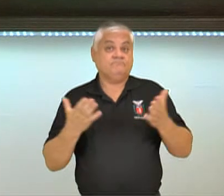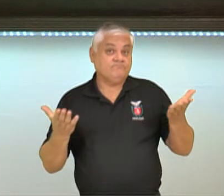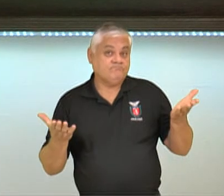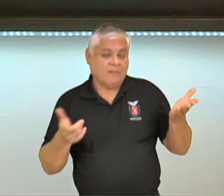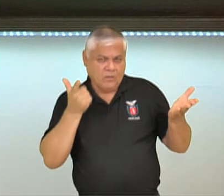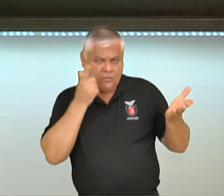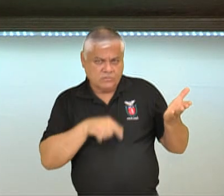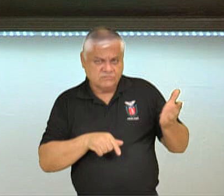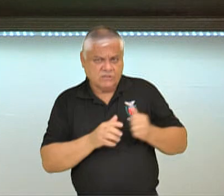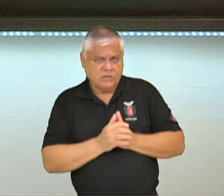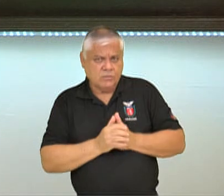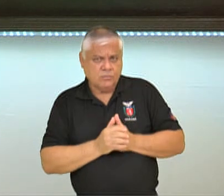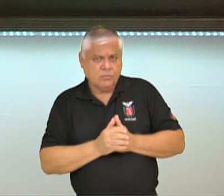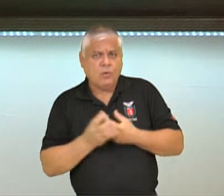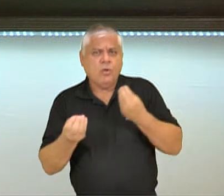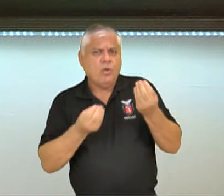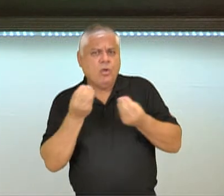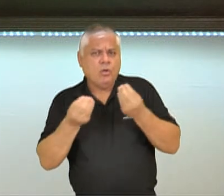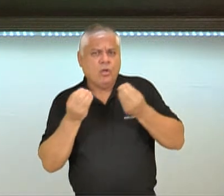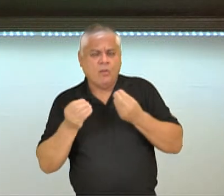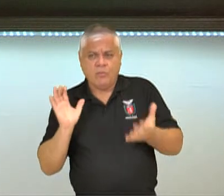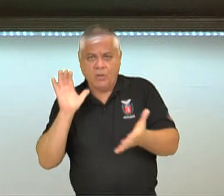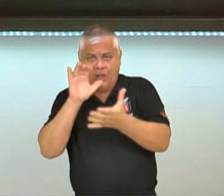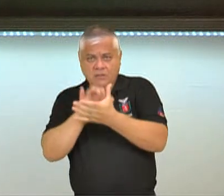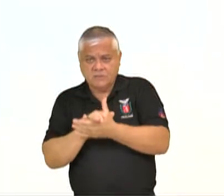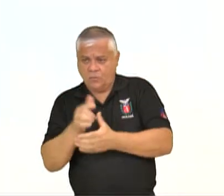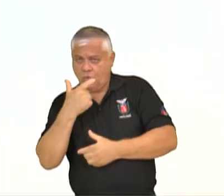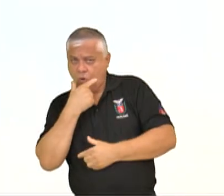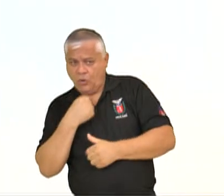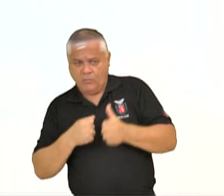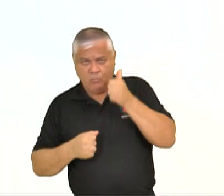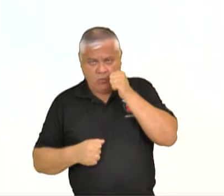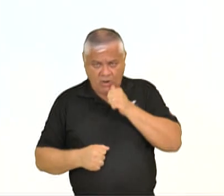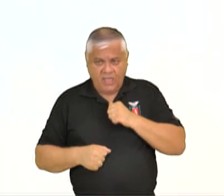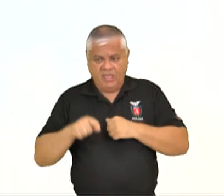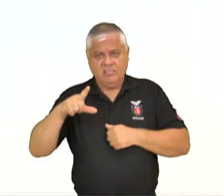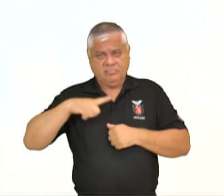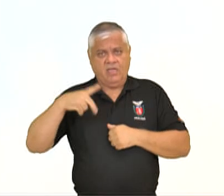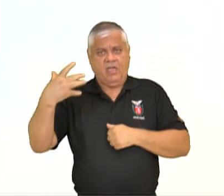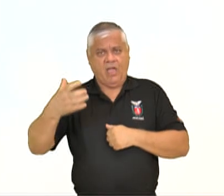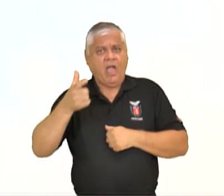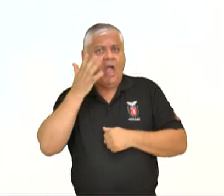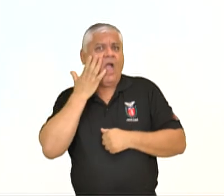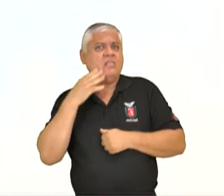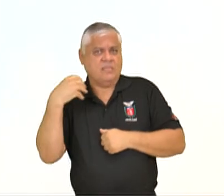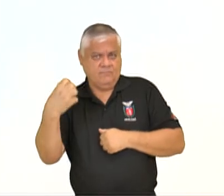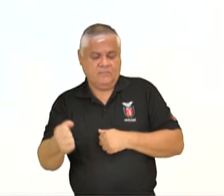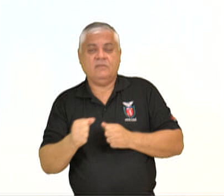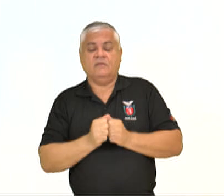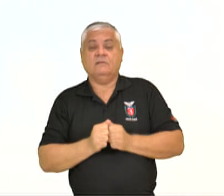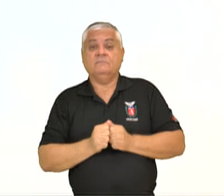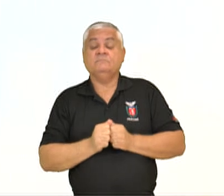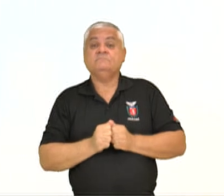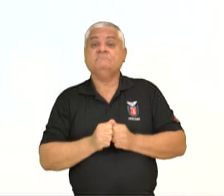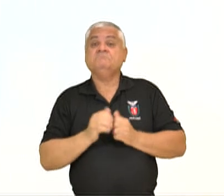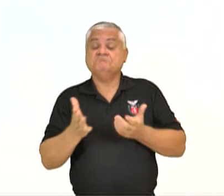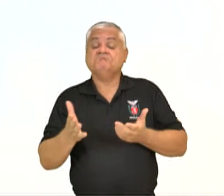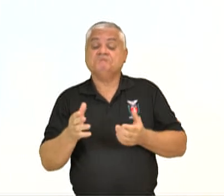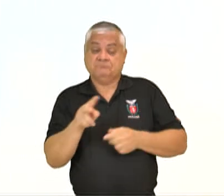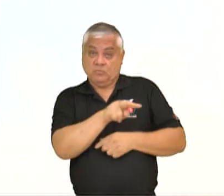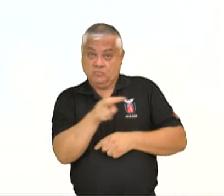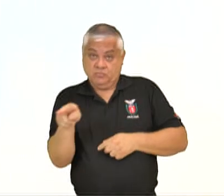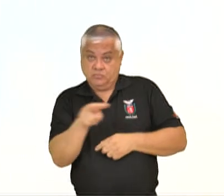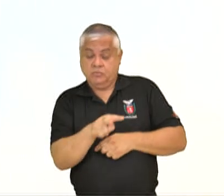E aí, será que você acertou? Vamos resolver junto então para conferir? Então, olha só, está dizendo que os pais são portadores do traço